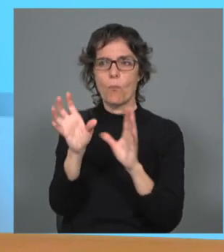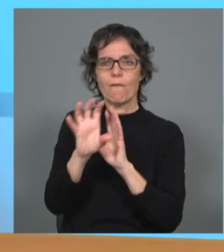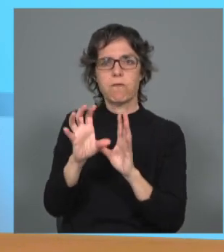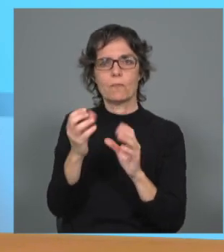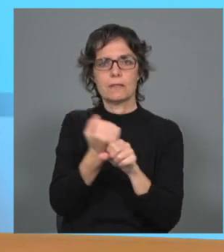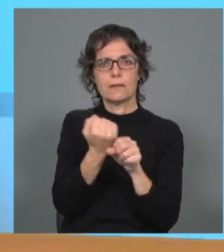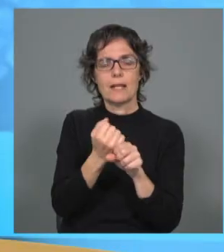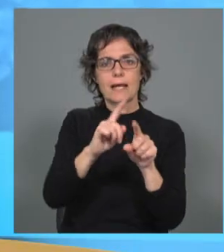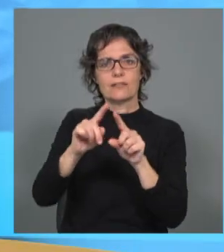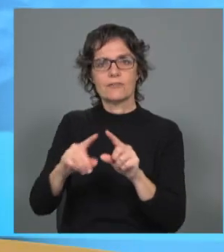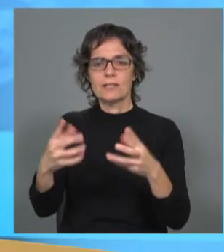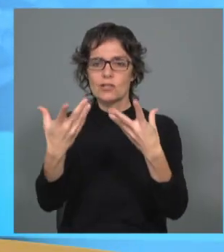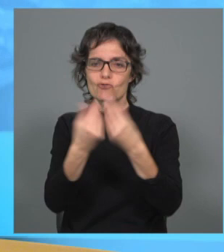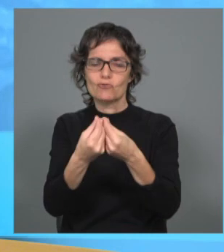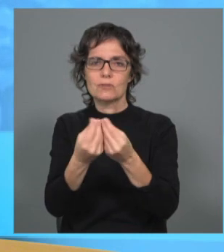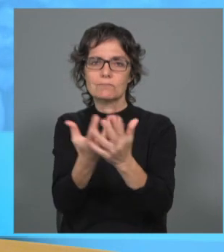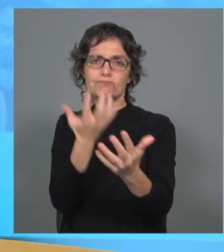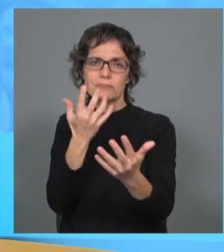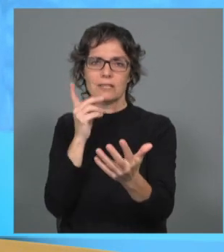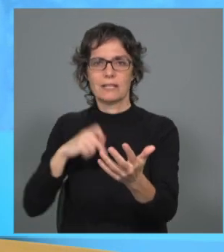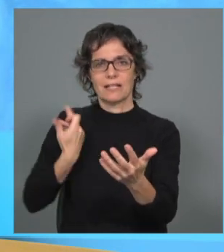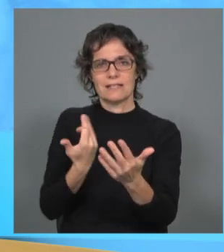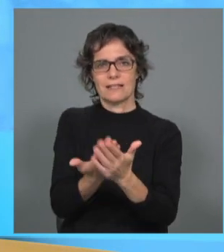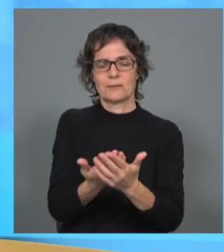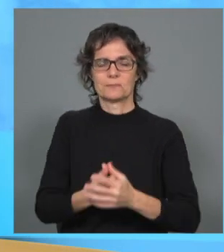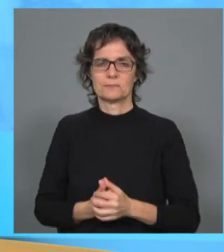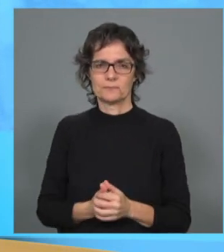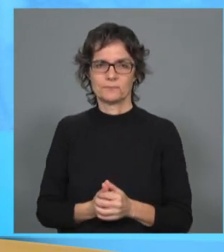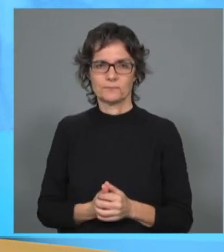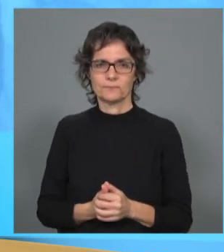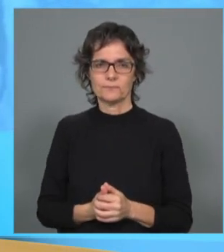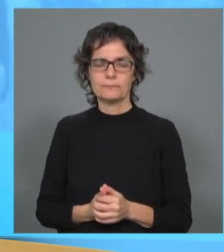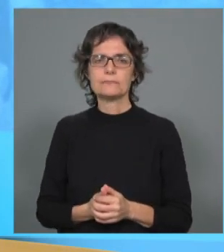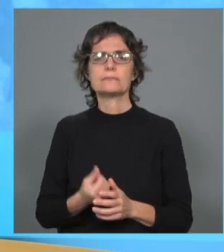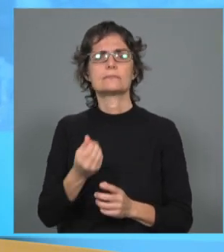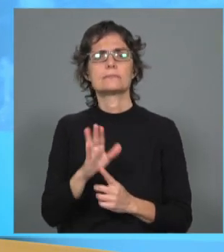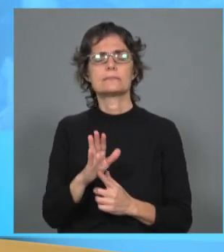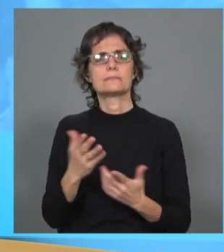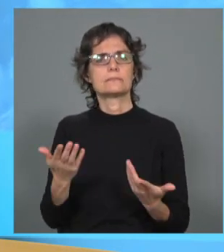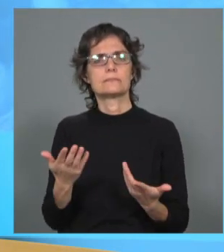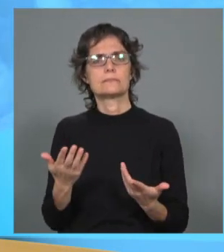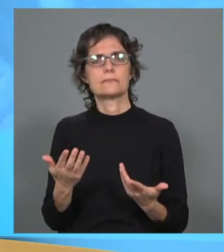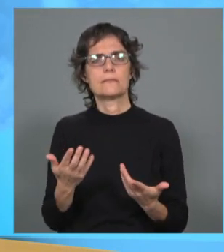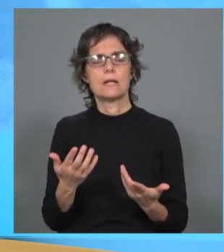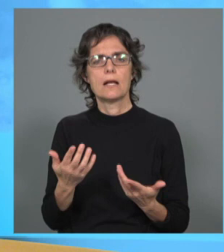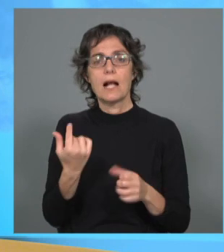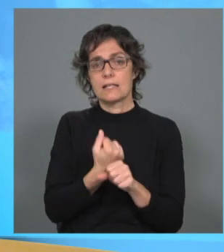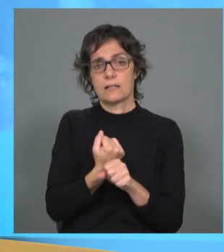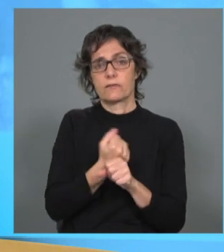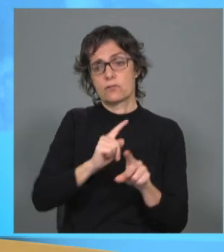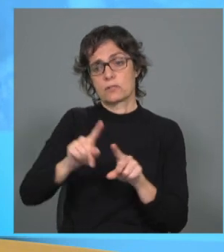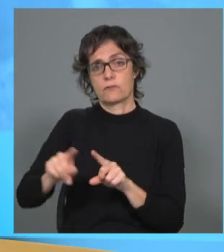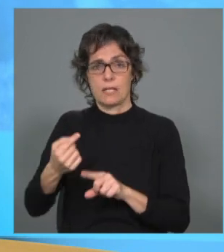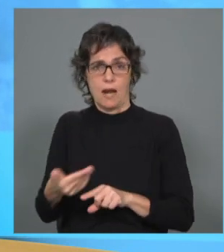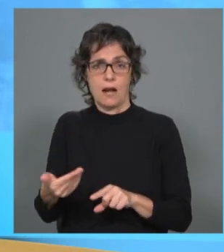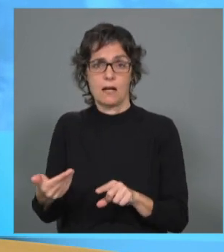Se nós não olharmos para já à dimensão dos ministérios, mas dos vários serviços que existem na Igreja, e falando